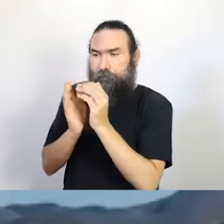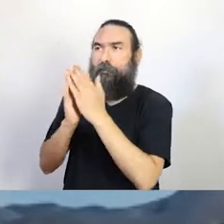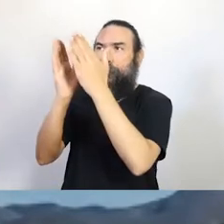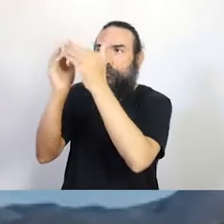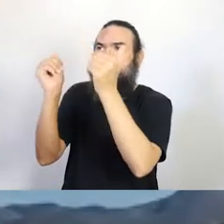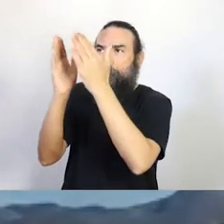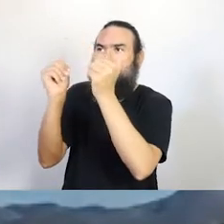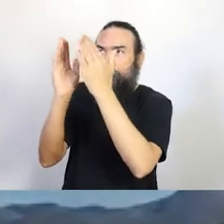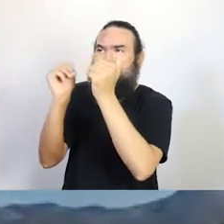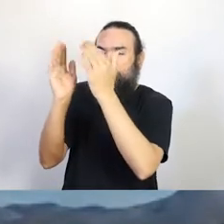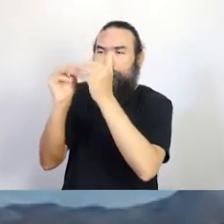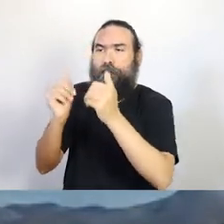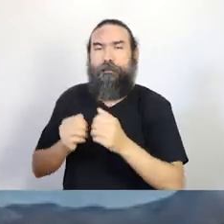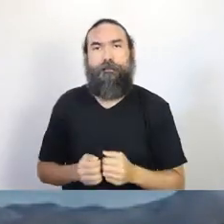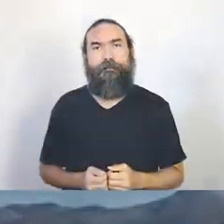seus pedidos.